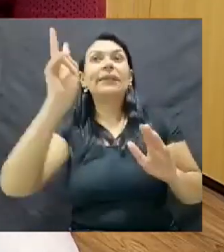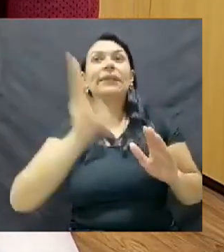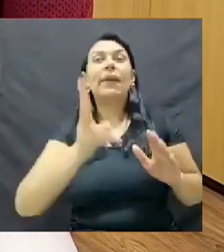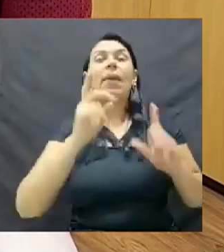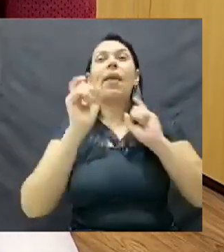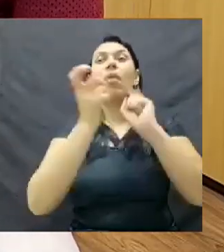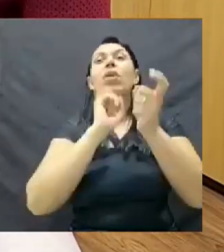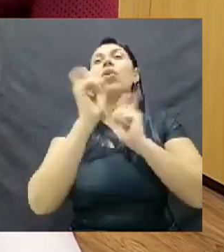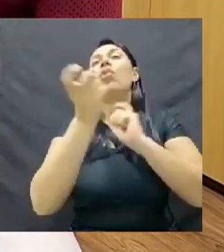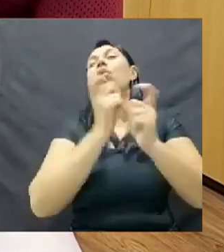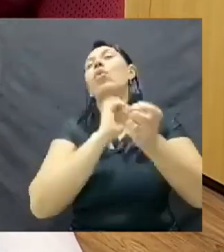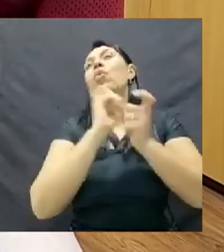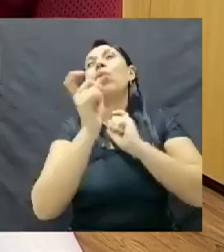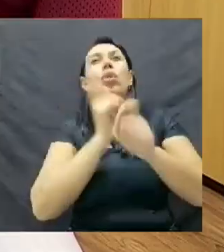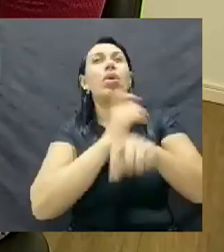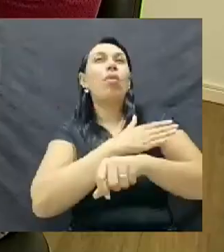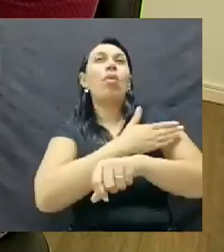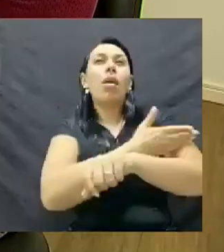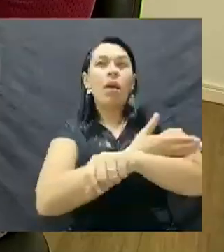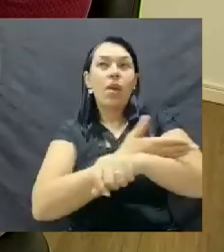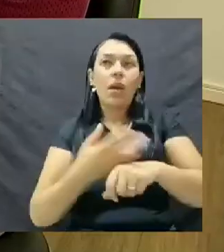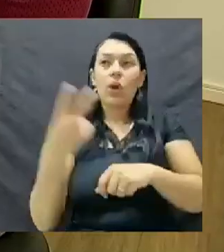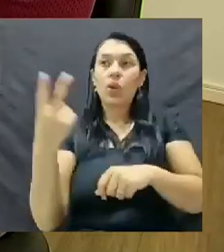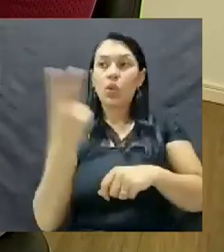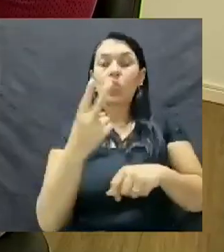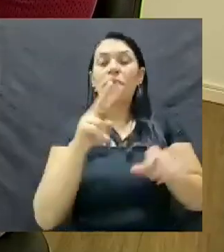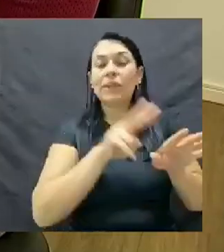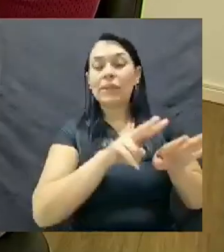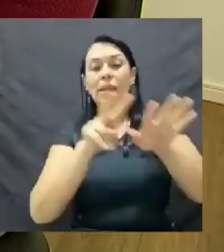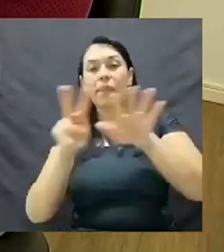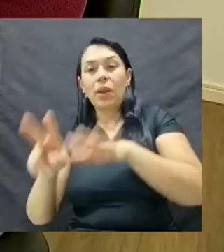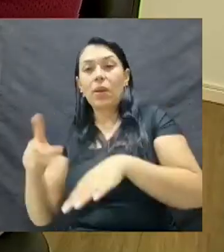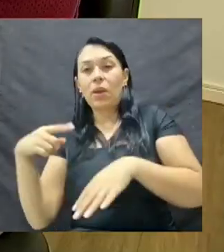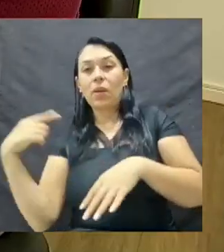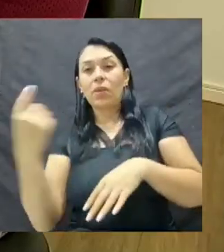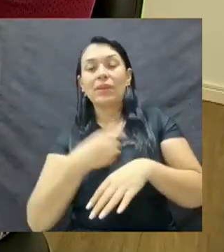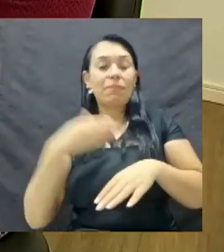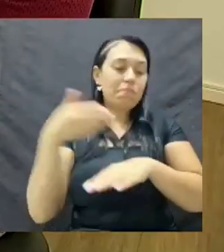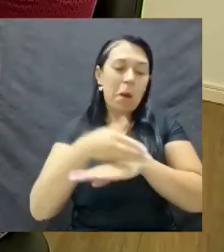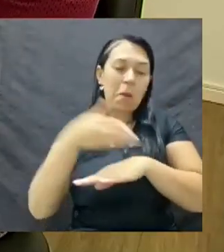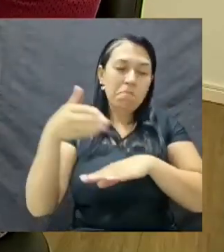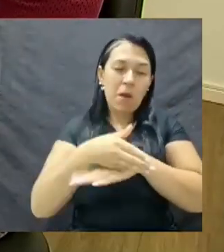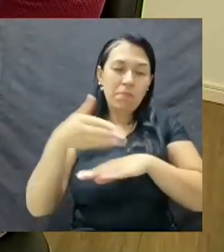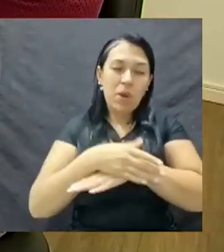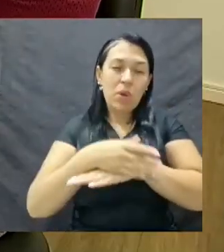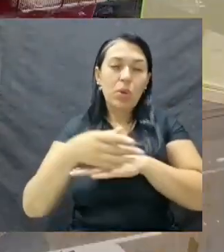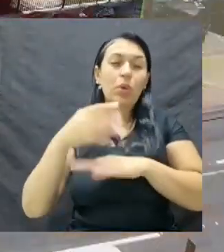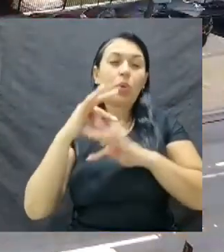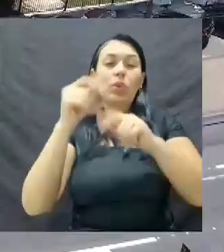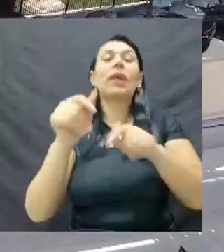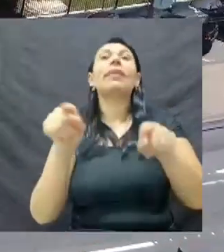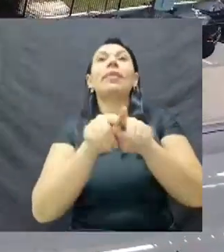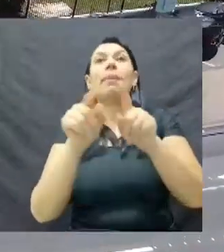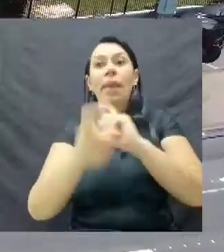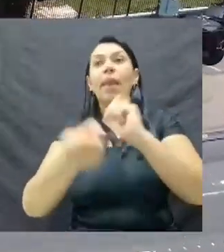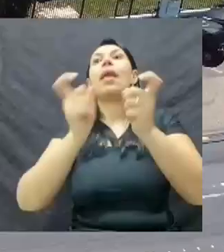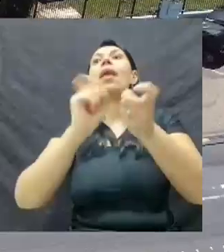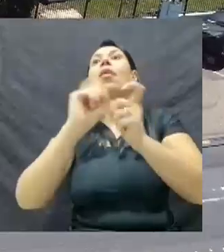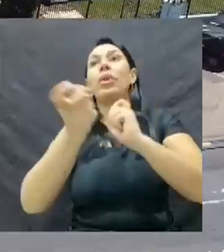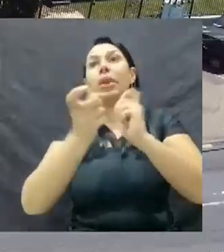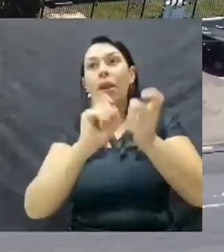gente tem 2 semanais, a gente está presente em todas. Reuniões extraordinárias, tal, como teremos logo mais